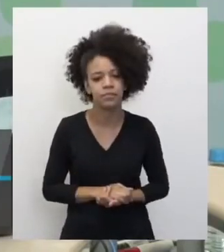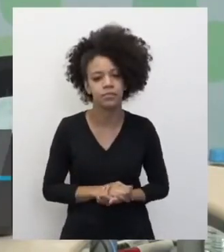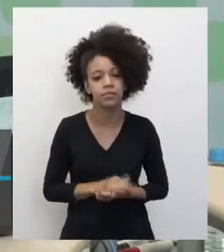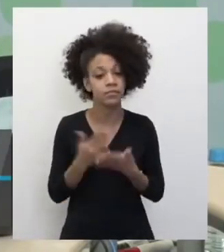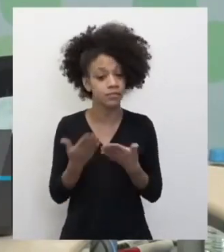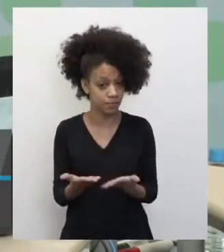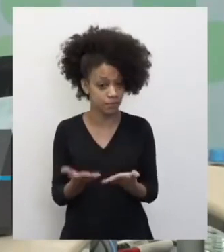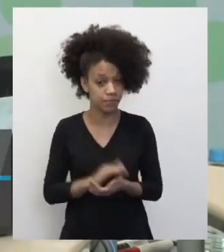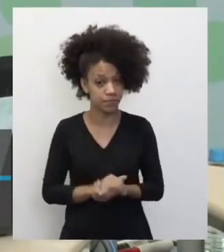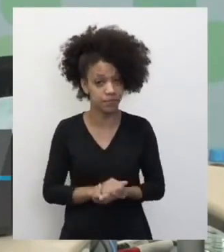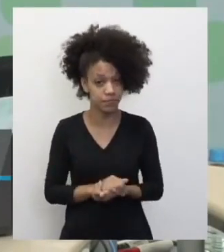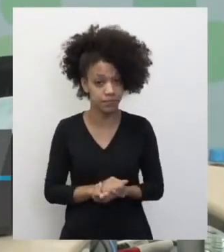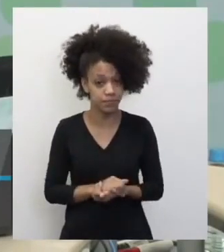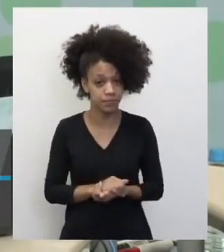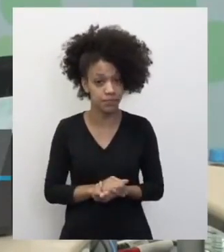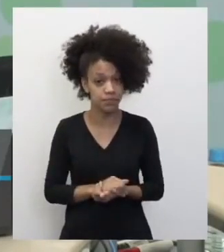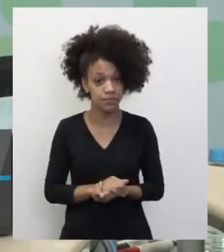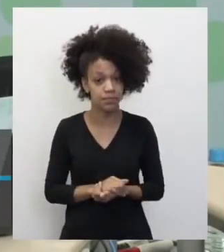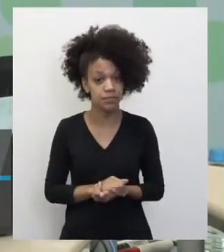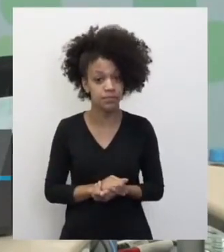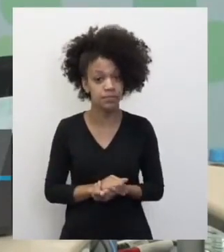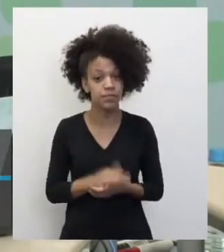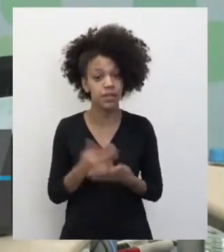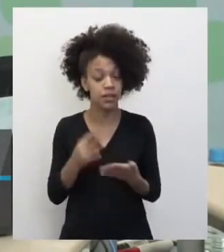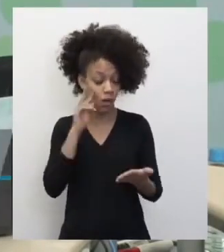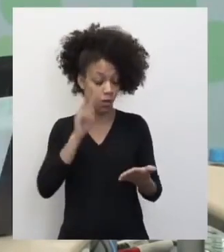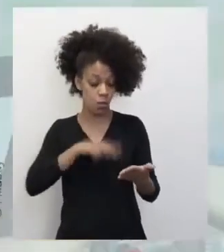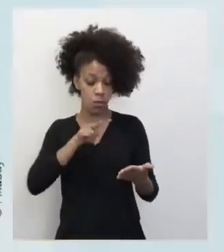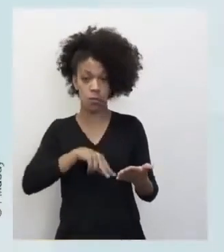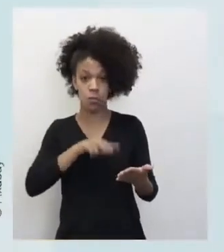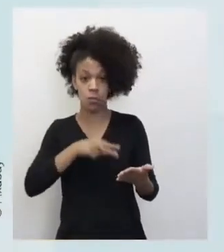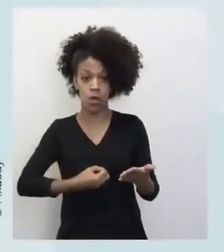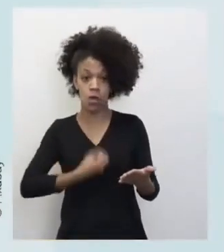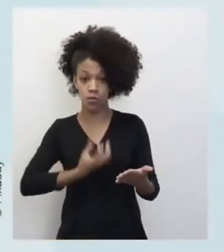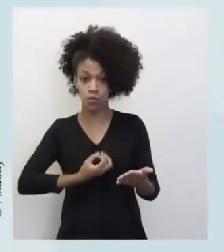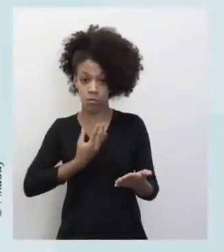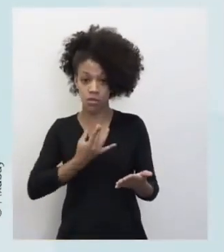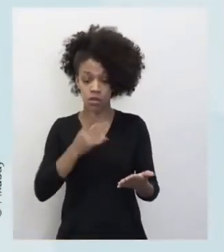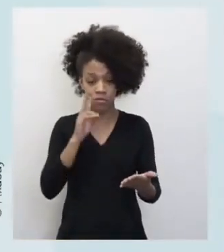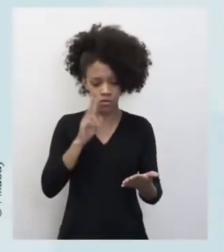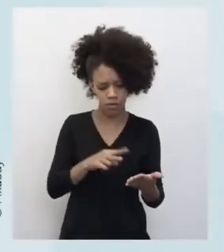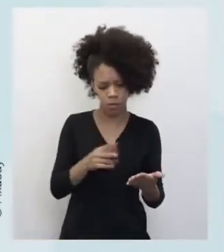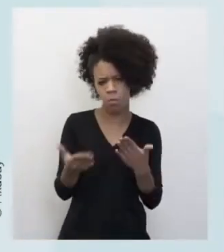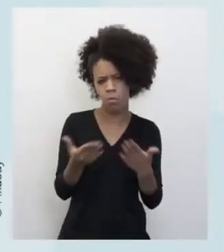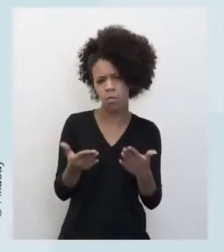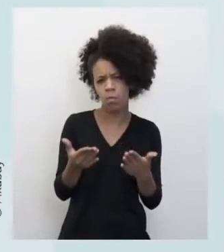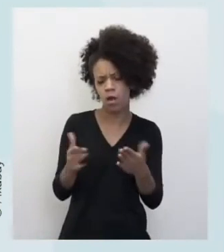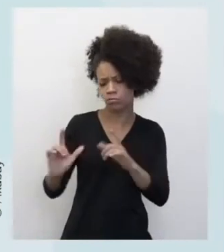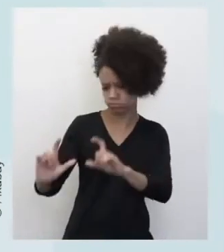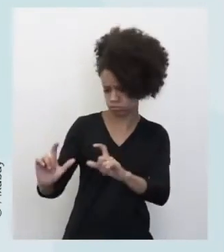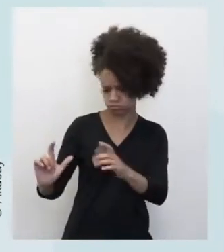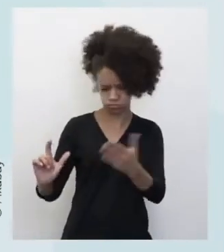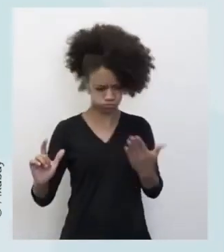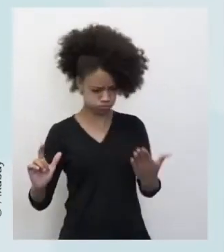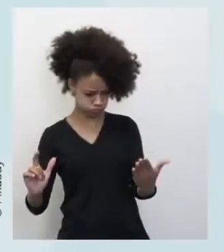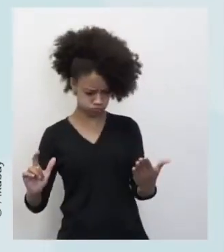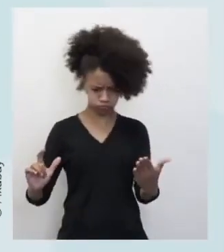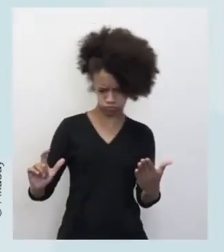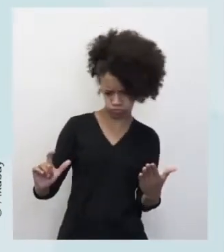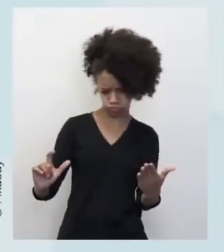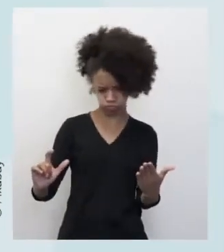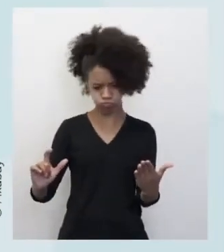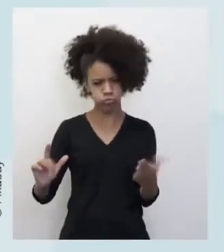Acolhida agora. Olha só, ao ler uma notícia, você analisa a imagem que a acompanha para a construção